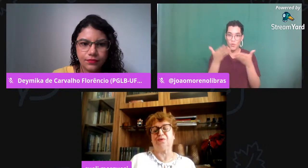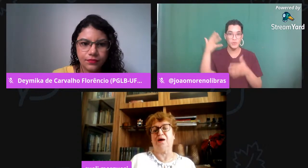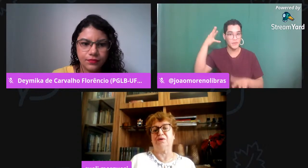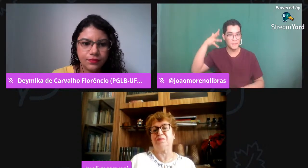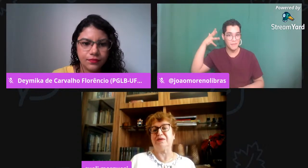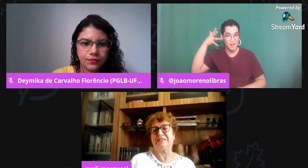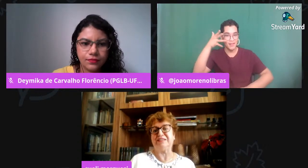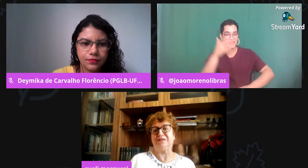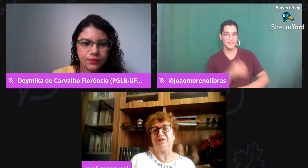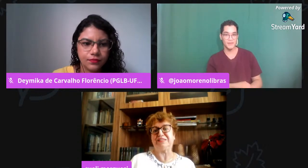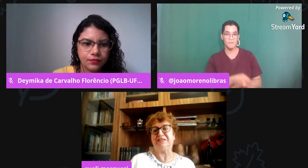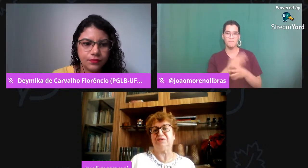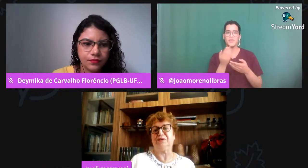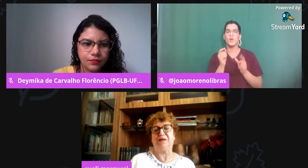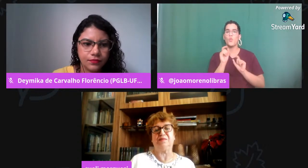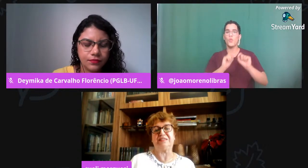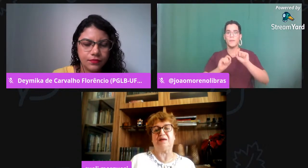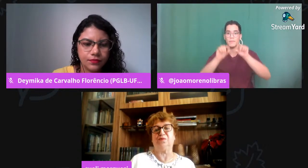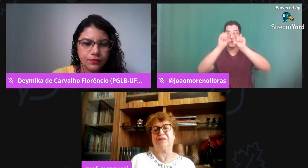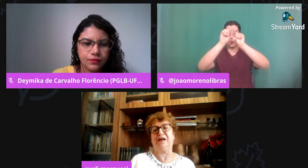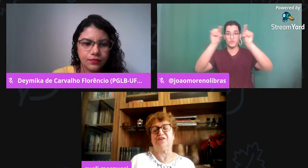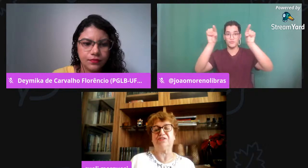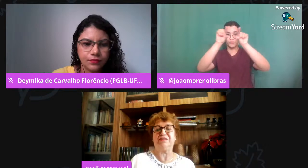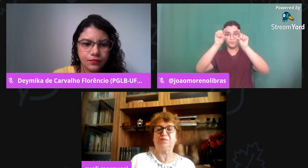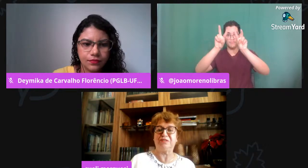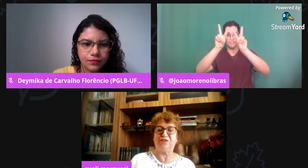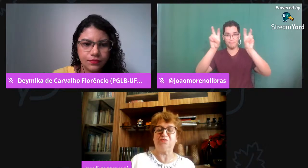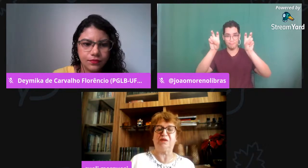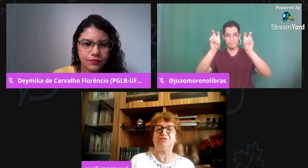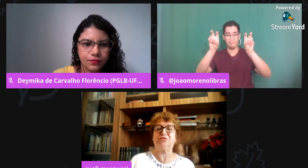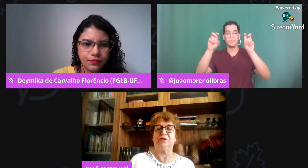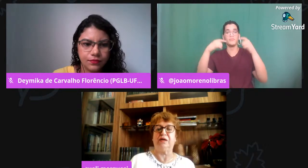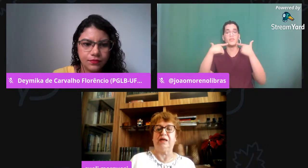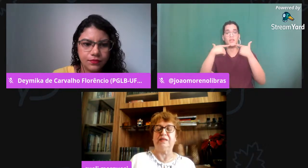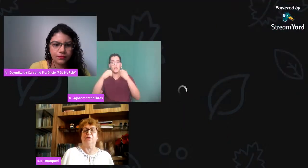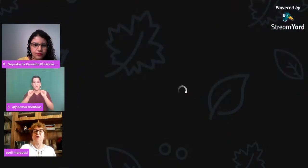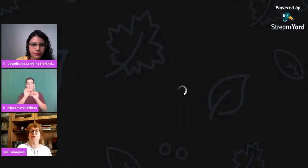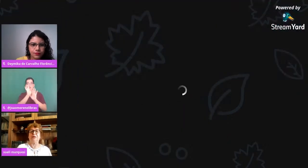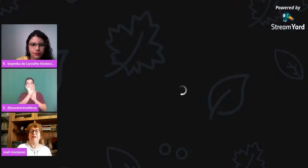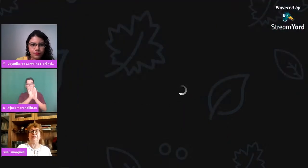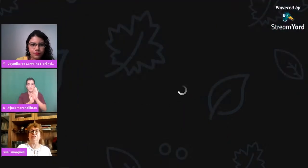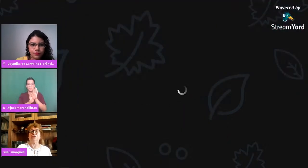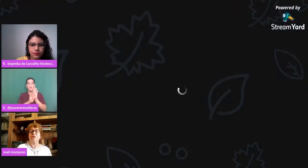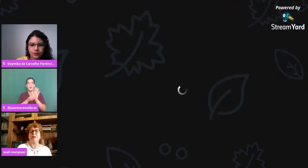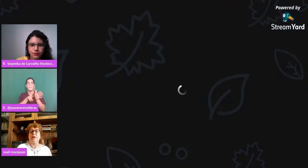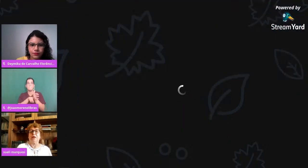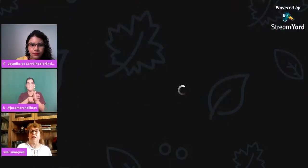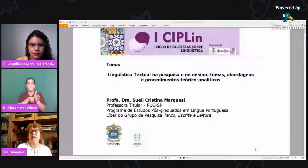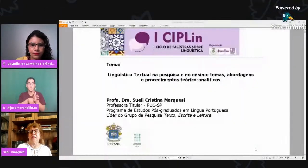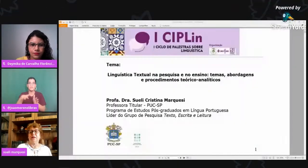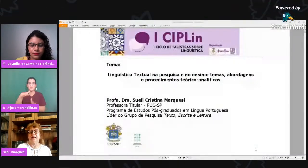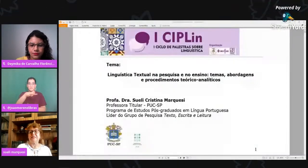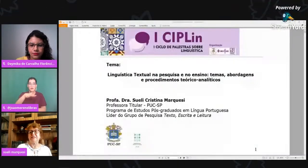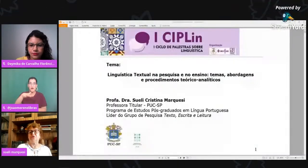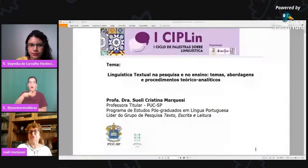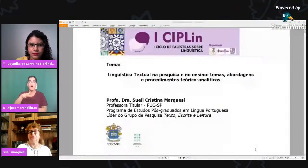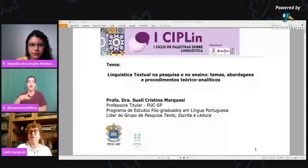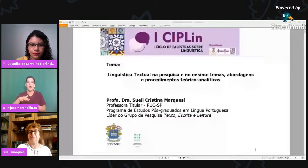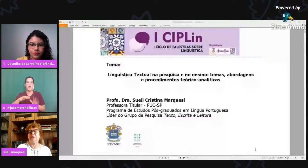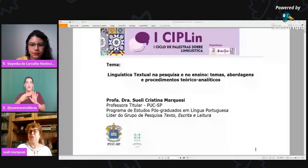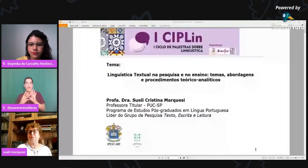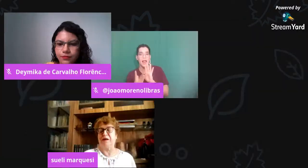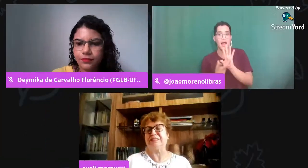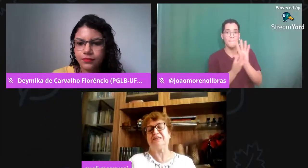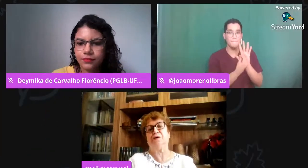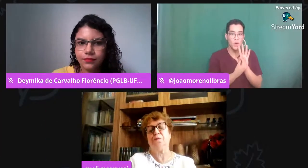Linguística Textual na Pesquisa e no Ensino, Temas, Abordagens e Procedimentos Teórico-Analíticos, ele nasce de